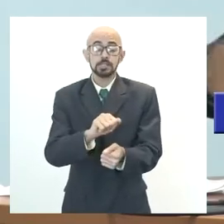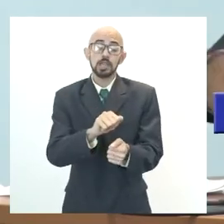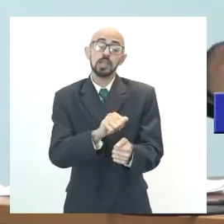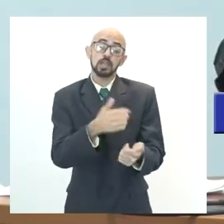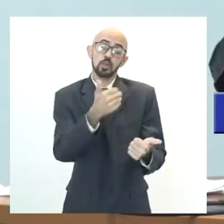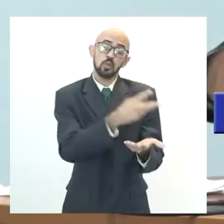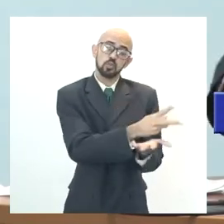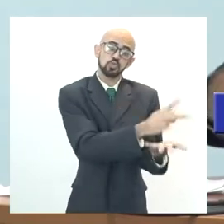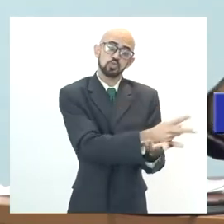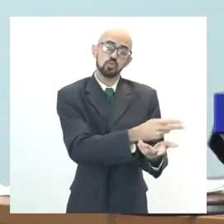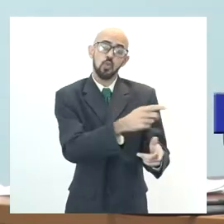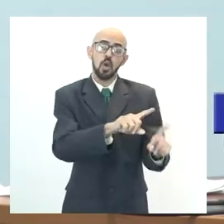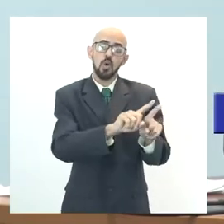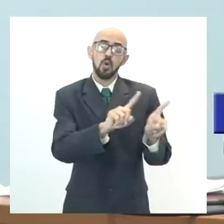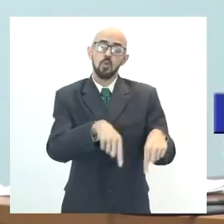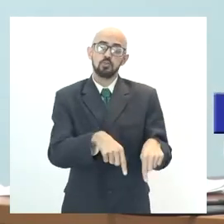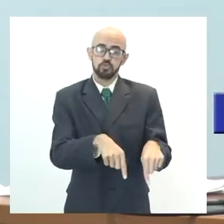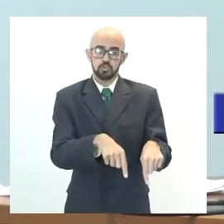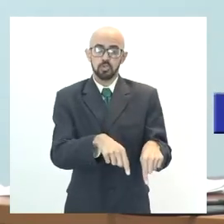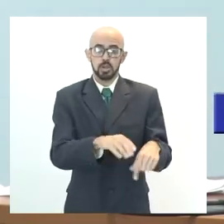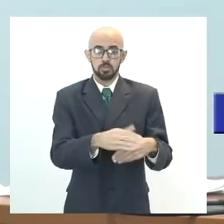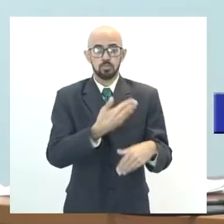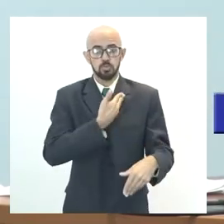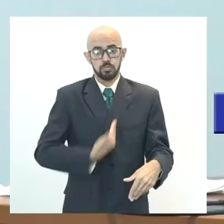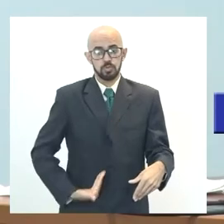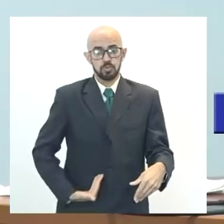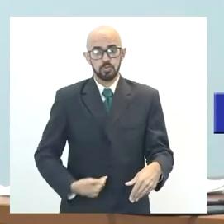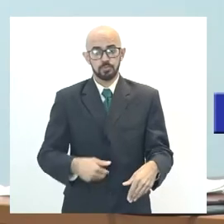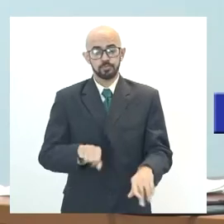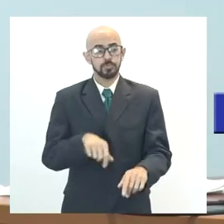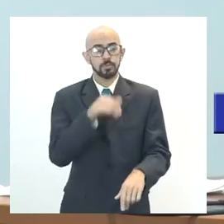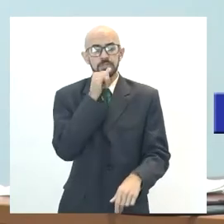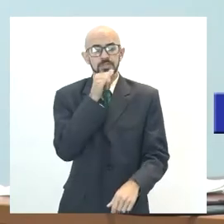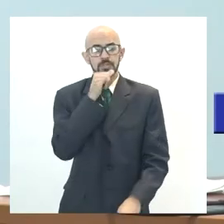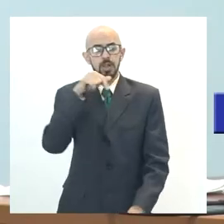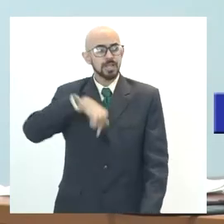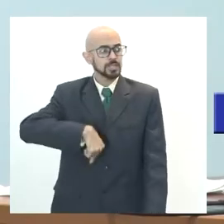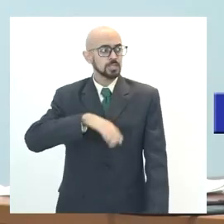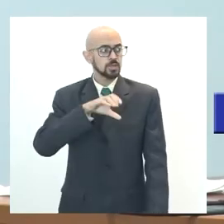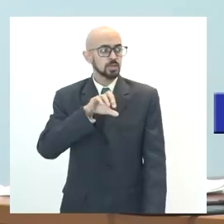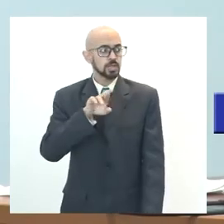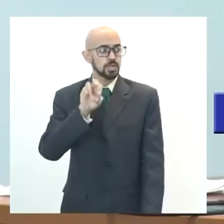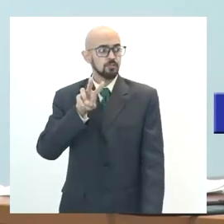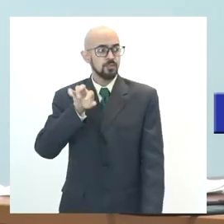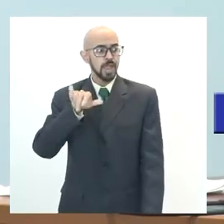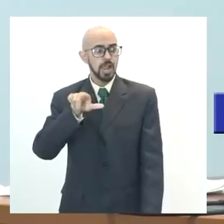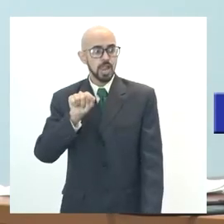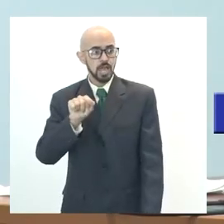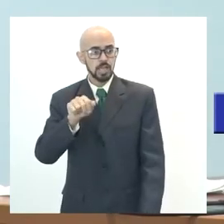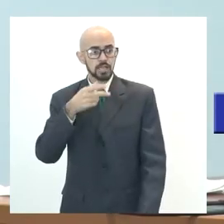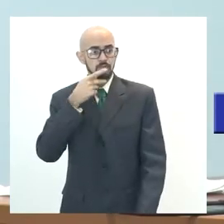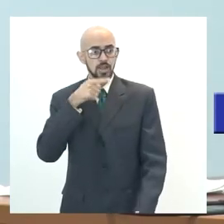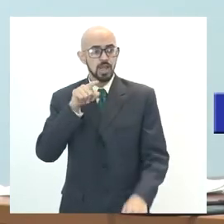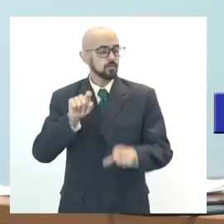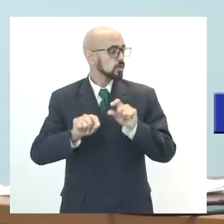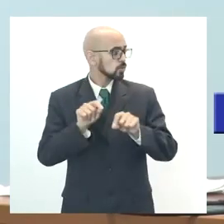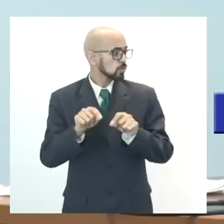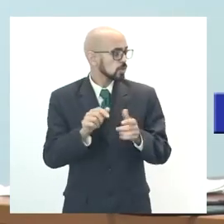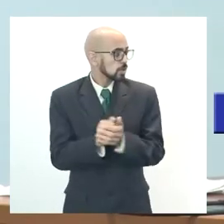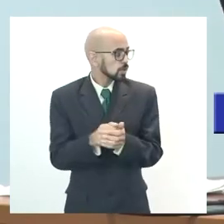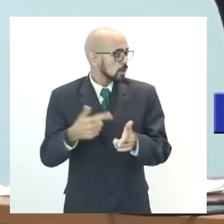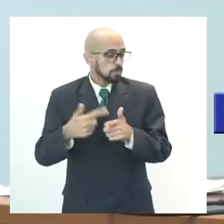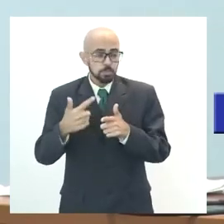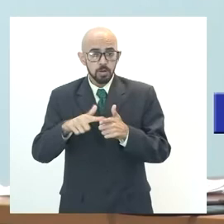o exemplo aqui no Rio de Janeiro para escutar pedra nossa casa o exemplo do Crivella vocês lembro quando eu fui ver ela falava tá tudo é o de